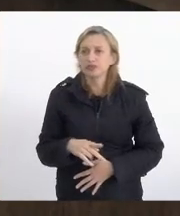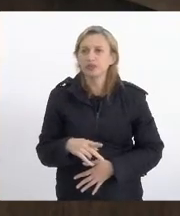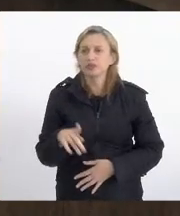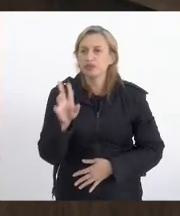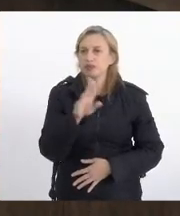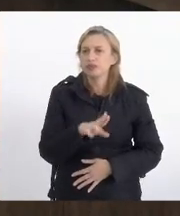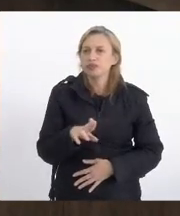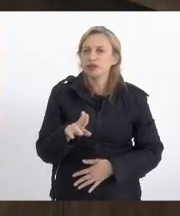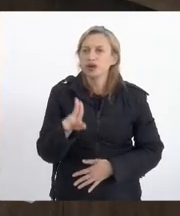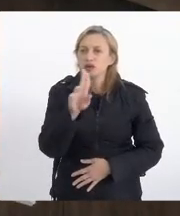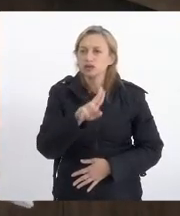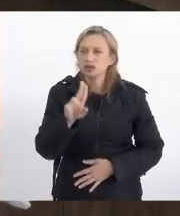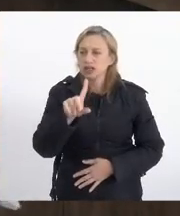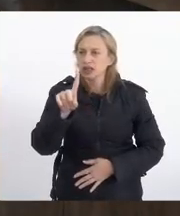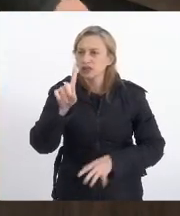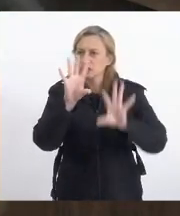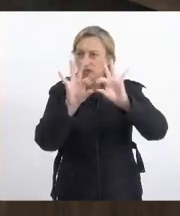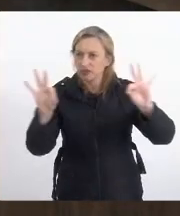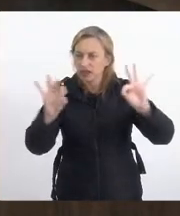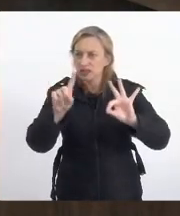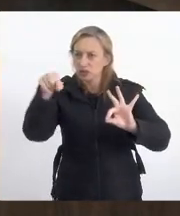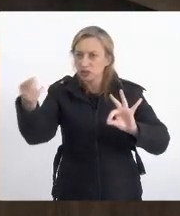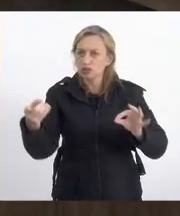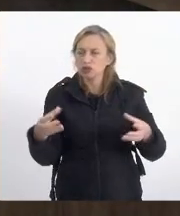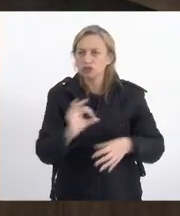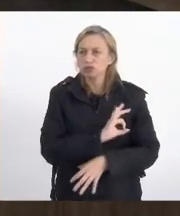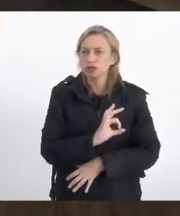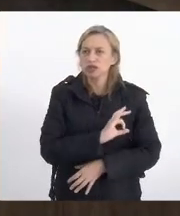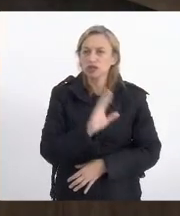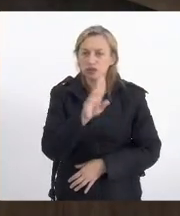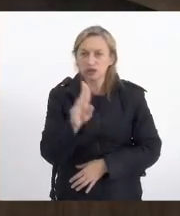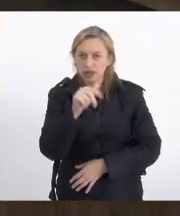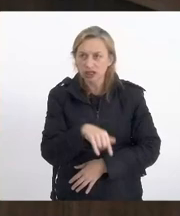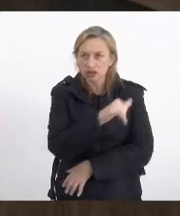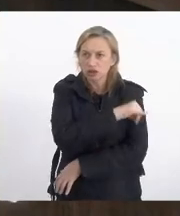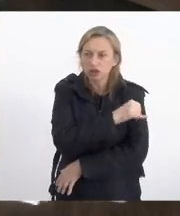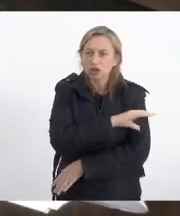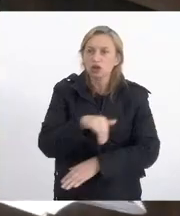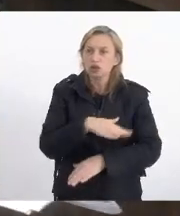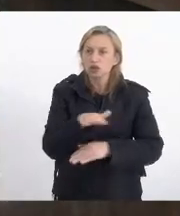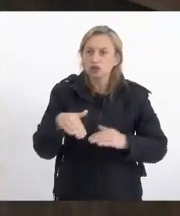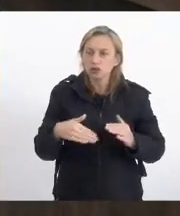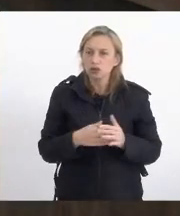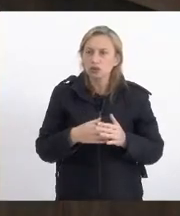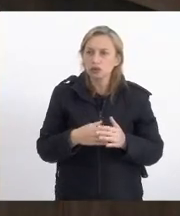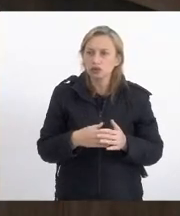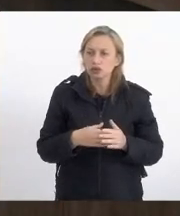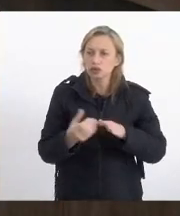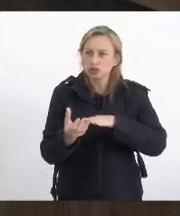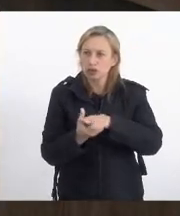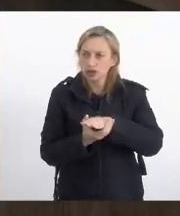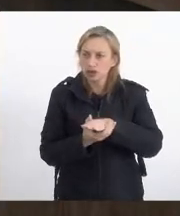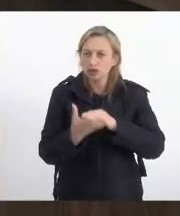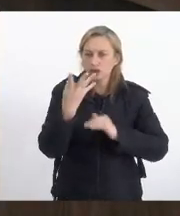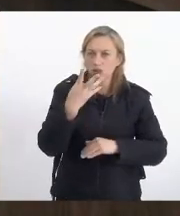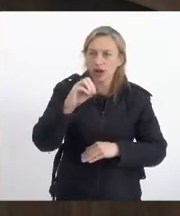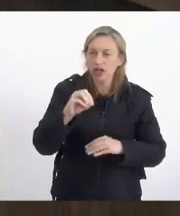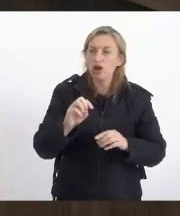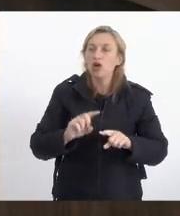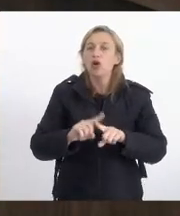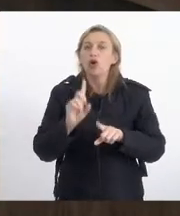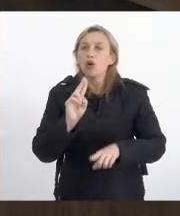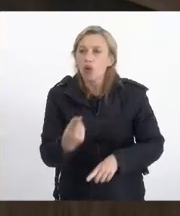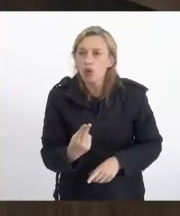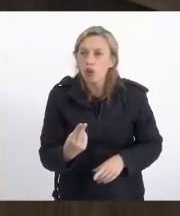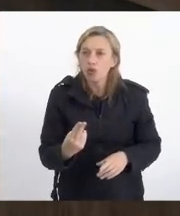nas outras polícias seja usado aqui no Rio de Janeiro. Todo mundo calça 40. Ou serve para todo mundo ou não